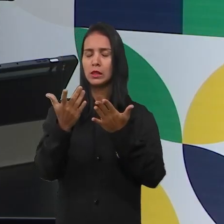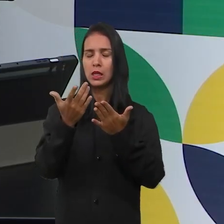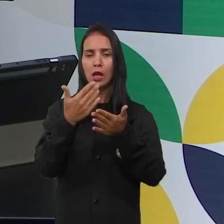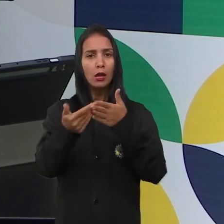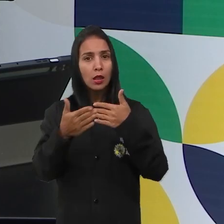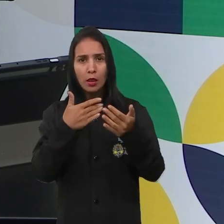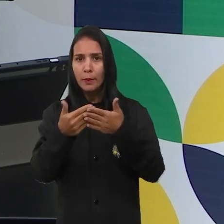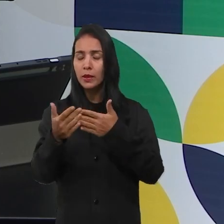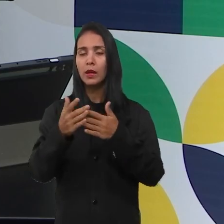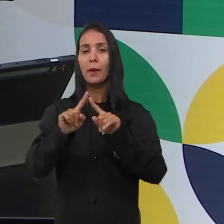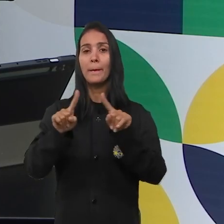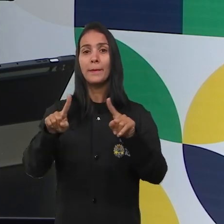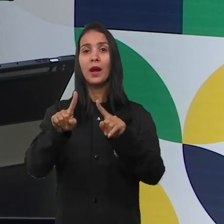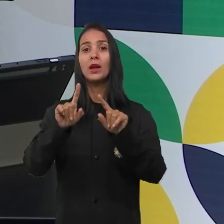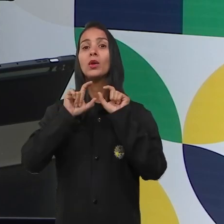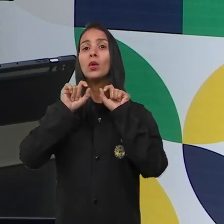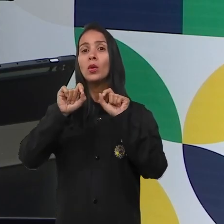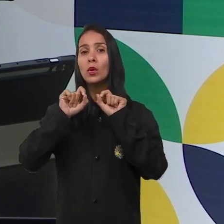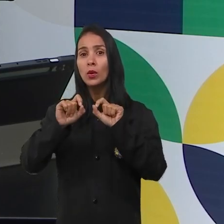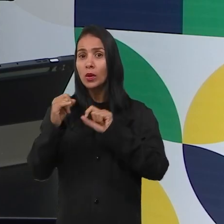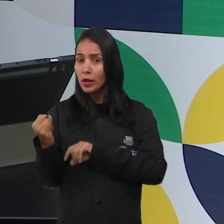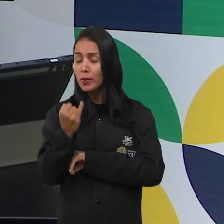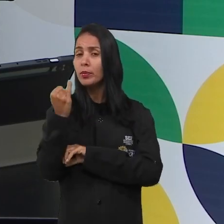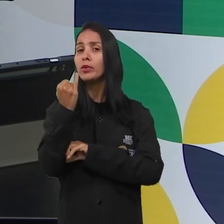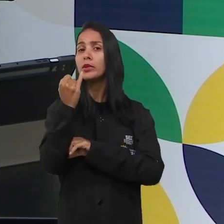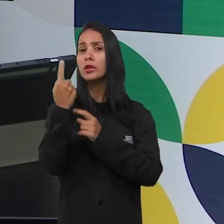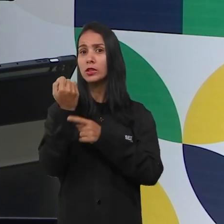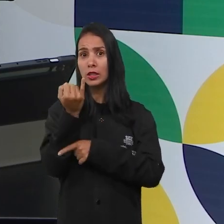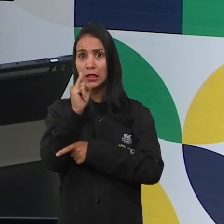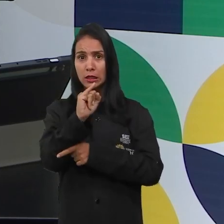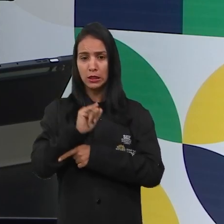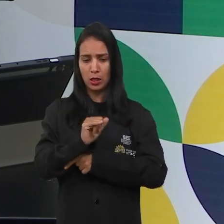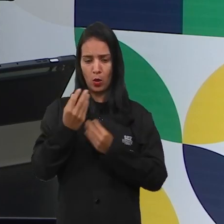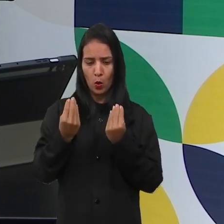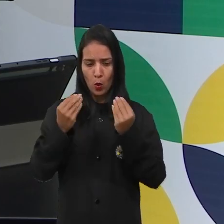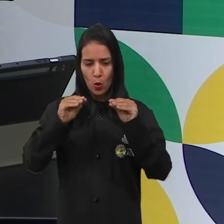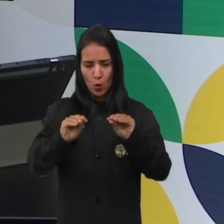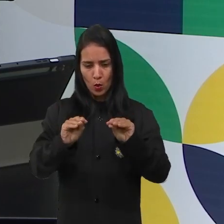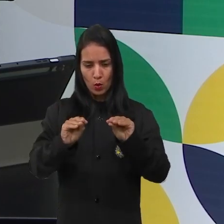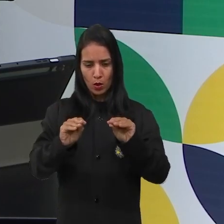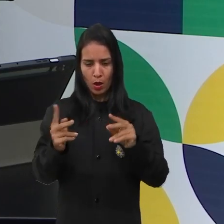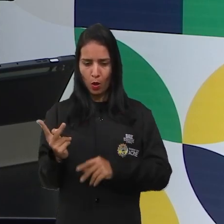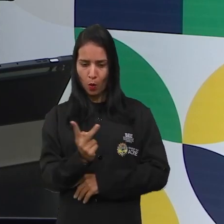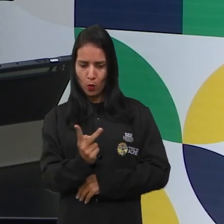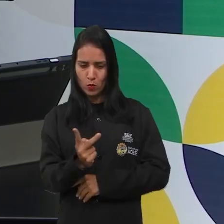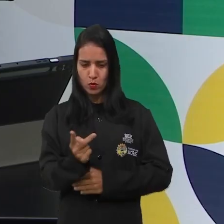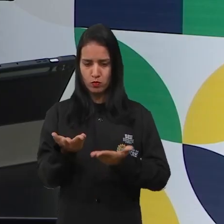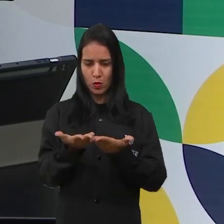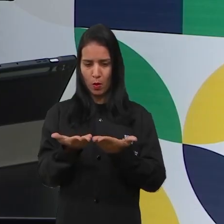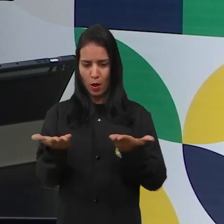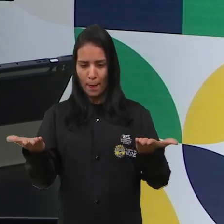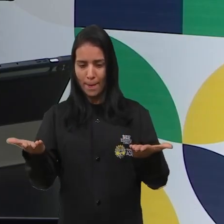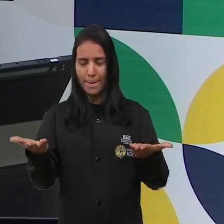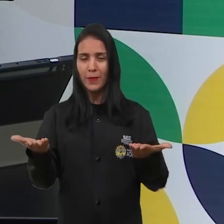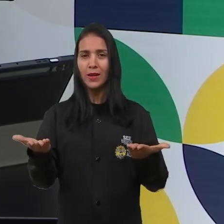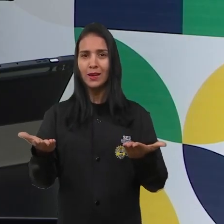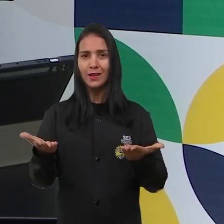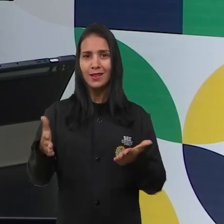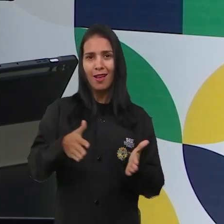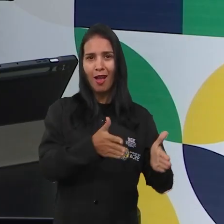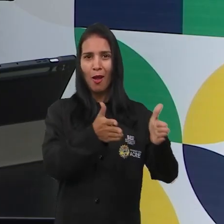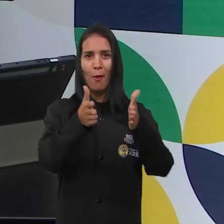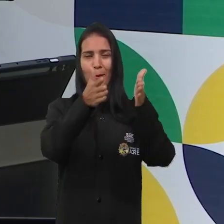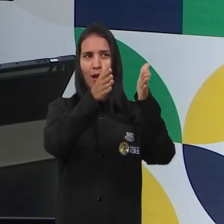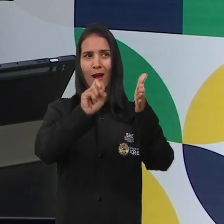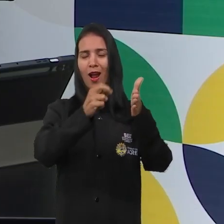eles no mesmo plano e intersectar com outro plano paralelo, as intersecções deles com o plano, se elas tiverem